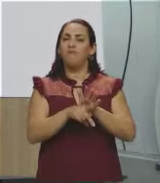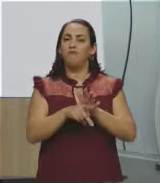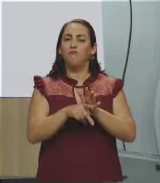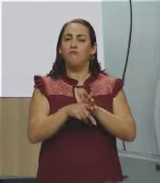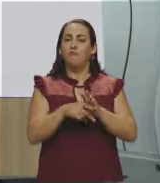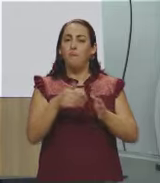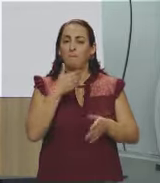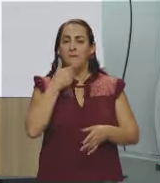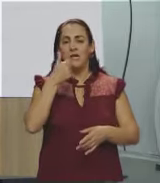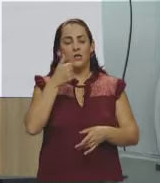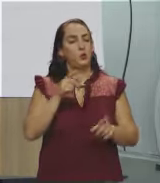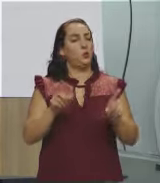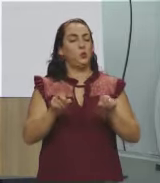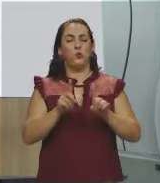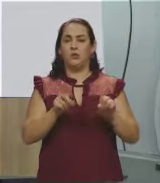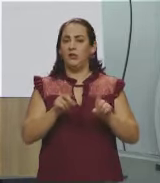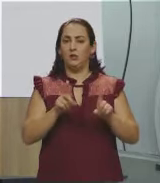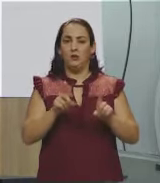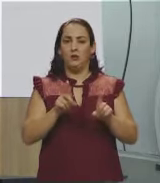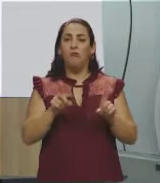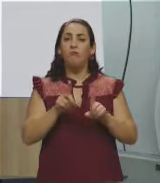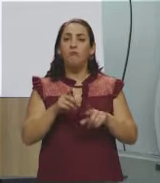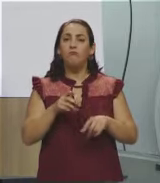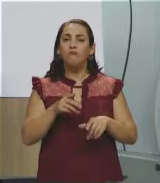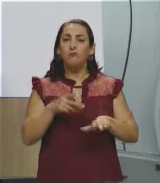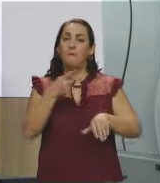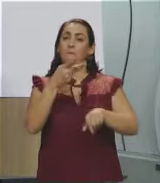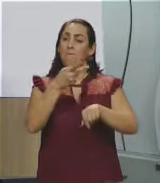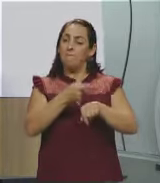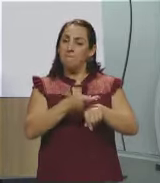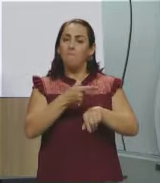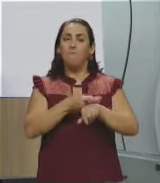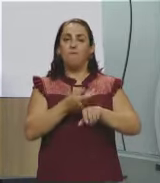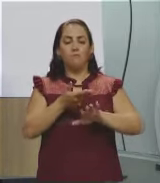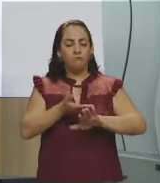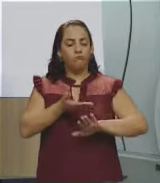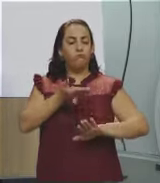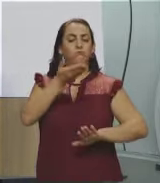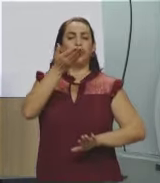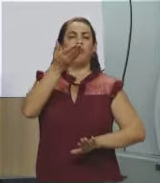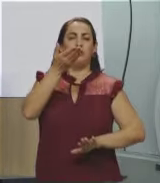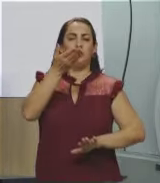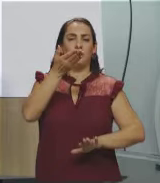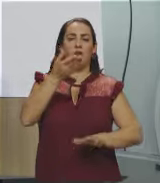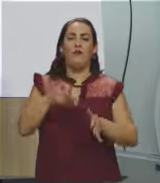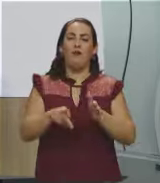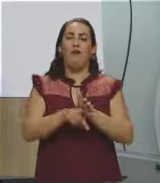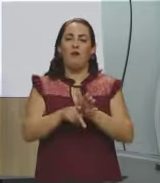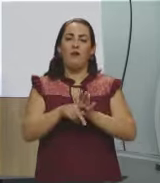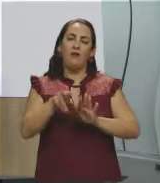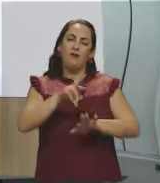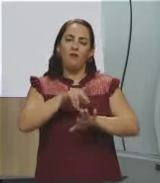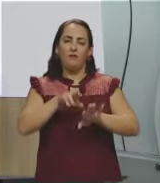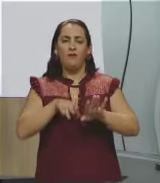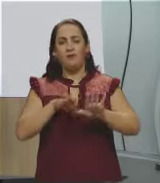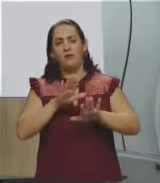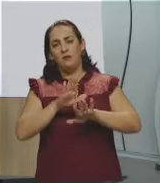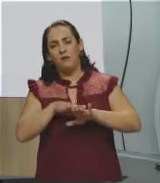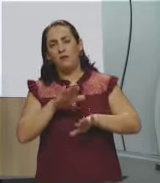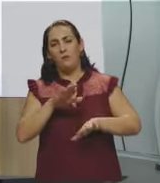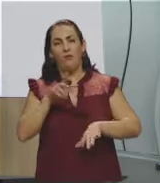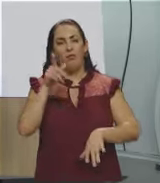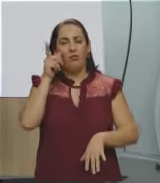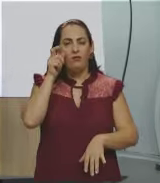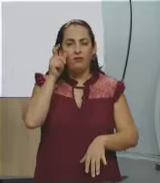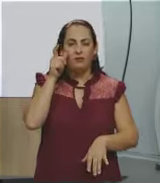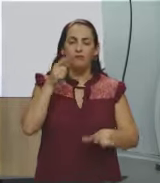eletricidade. Não, não é tão bom quanto outros, tá? Nós temos outros metais que são mais interessantes para utilizar